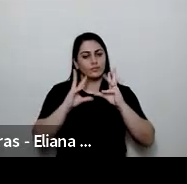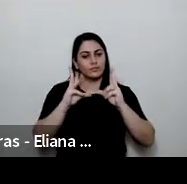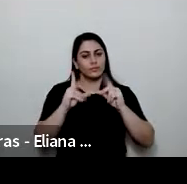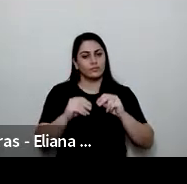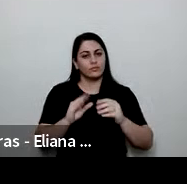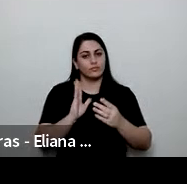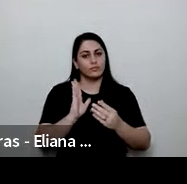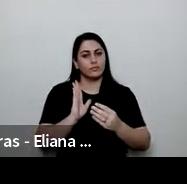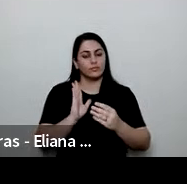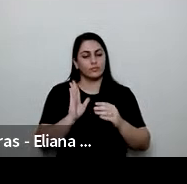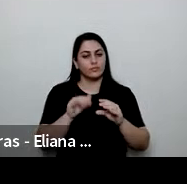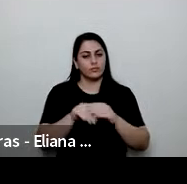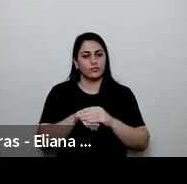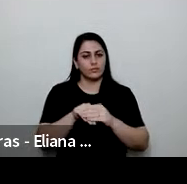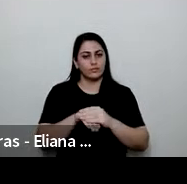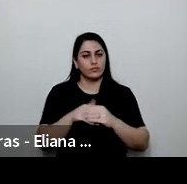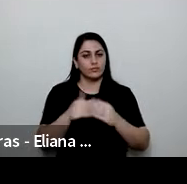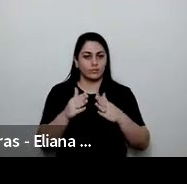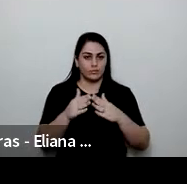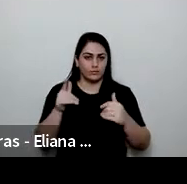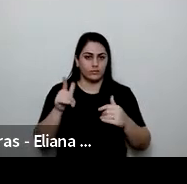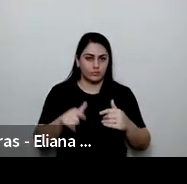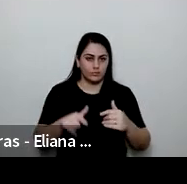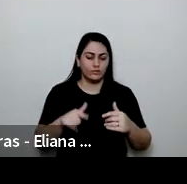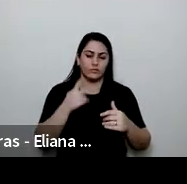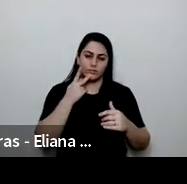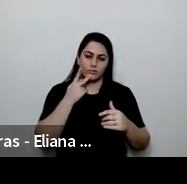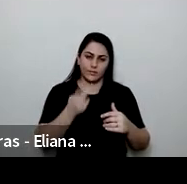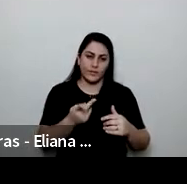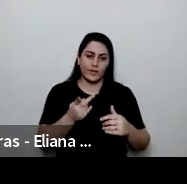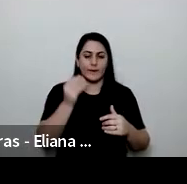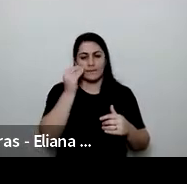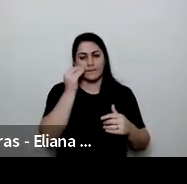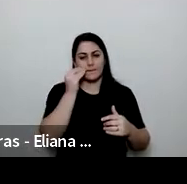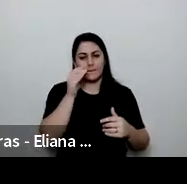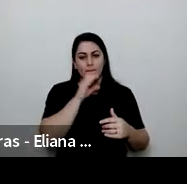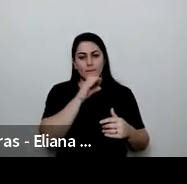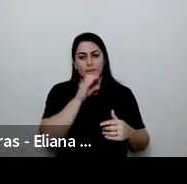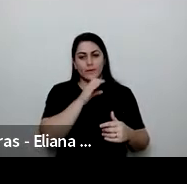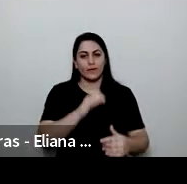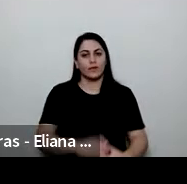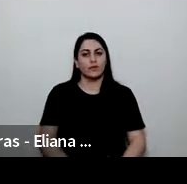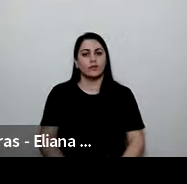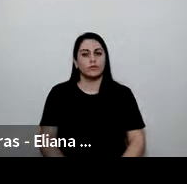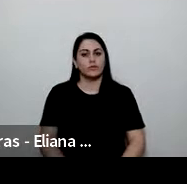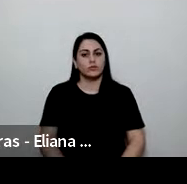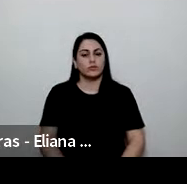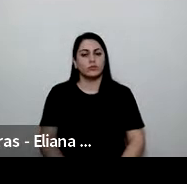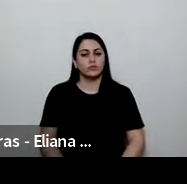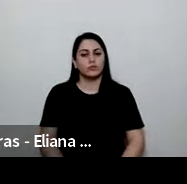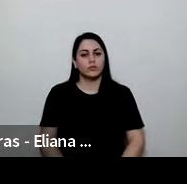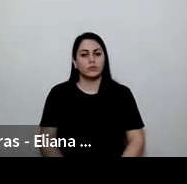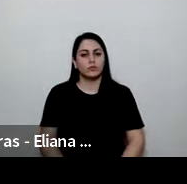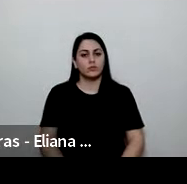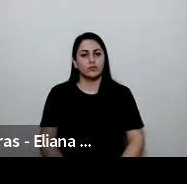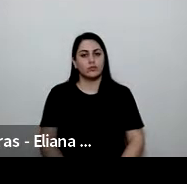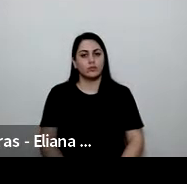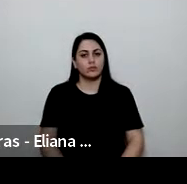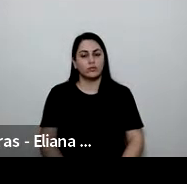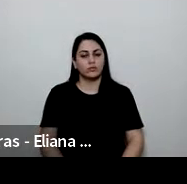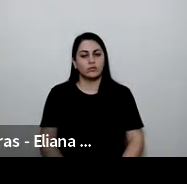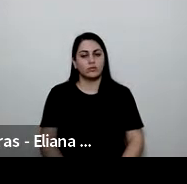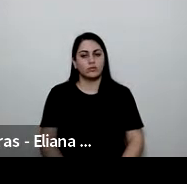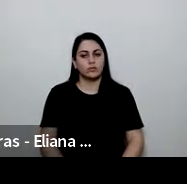a permissão de todos de novo Tentarei ser o mais rápido possível mas a vontade do quê que nós temos aqui